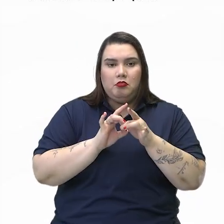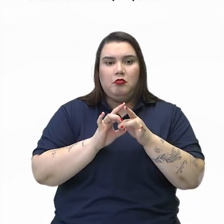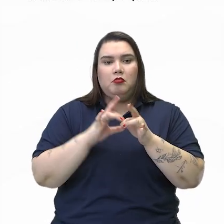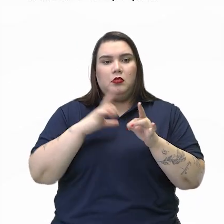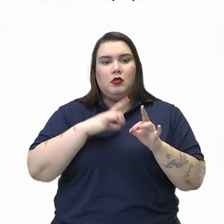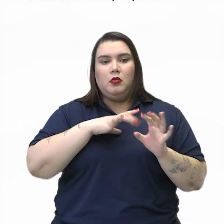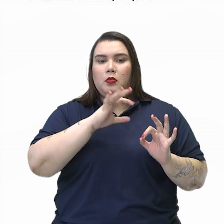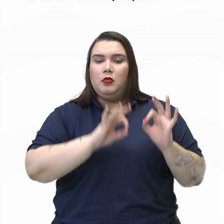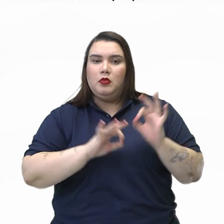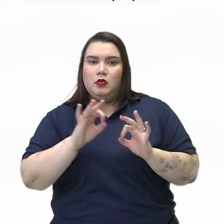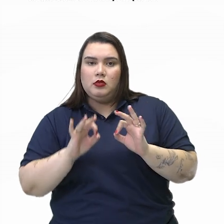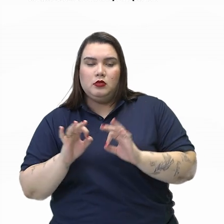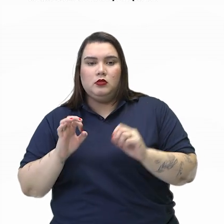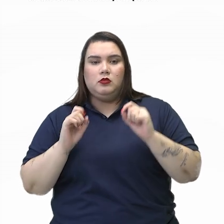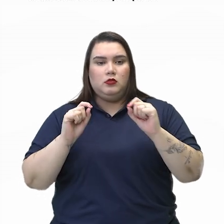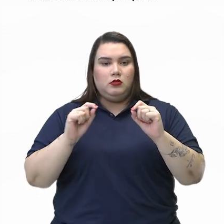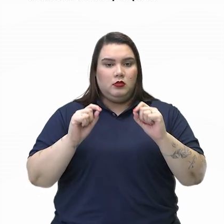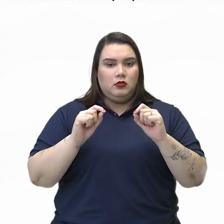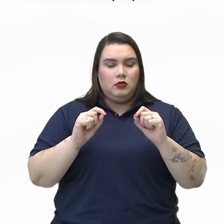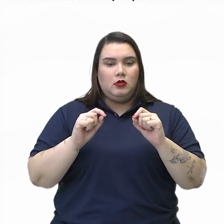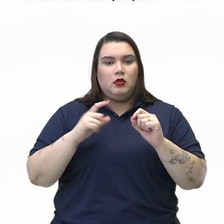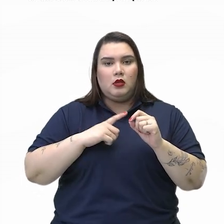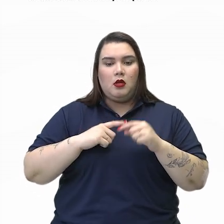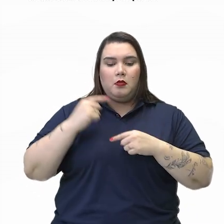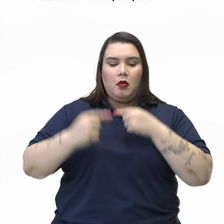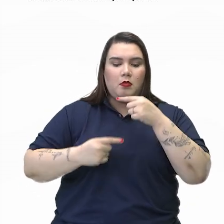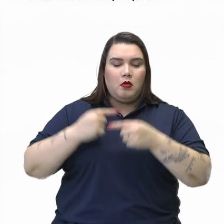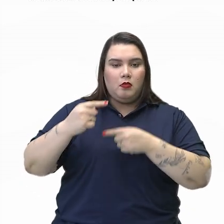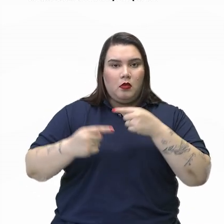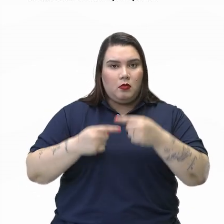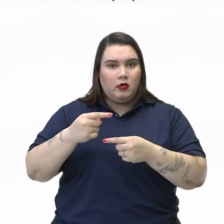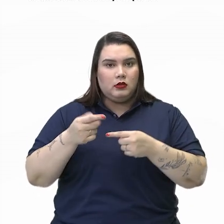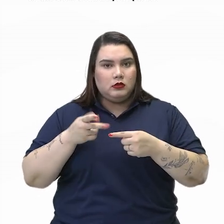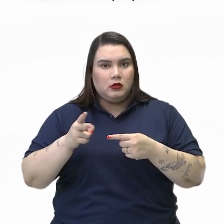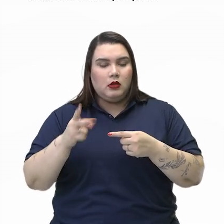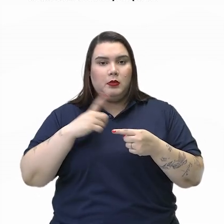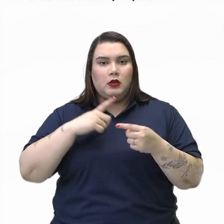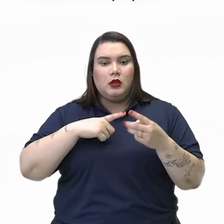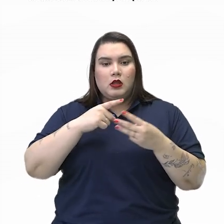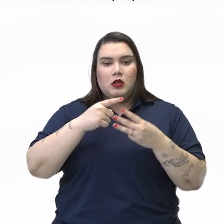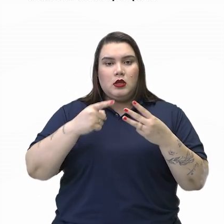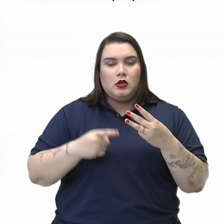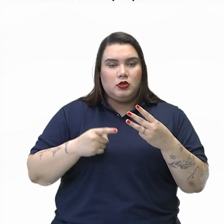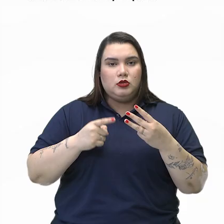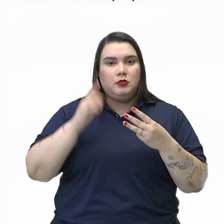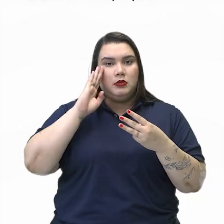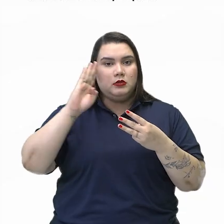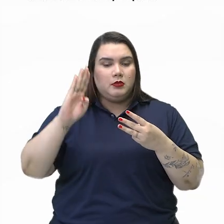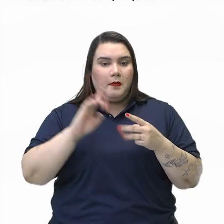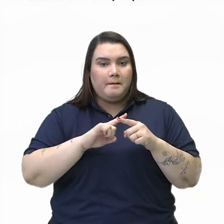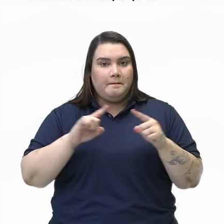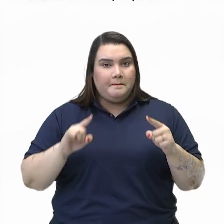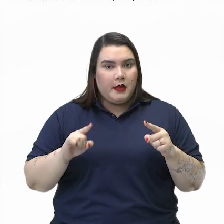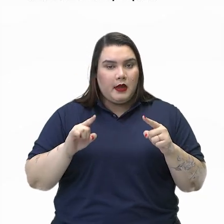um processo que vai ser cíclico e eu vou ter 3 pontos principais. Mas isso não quer dizer